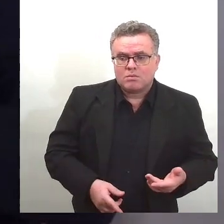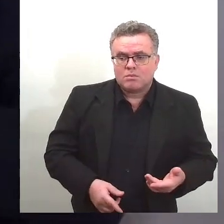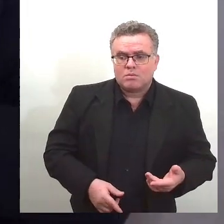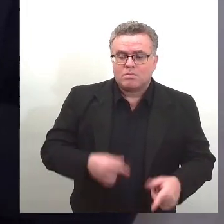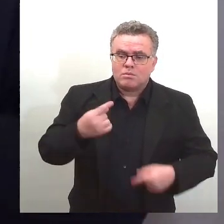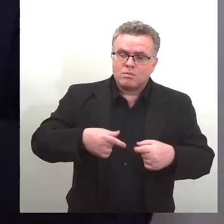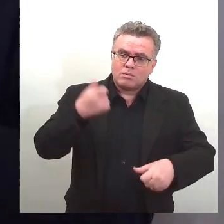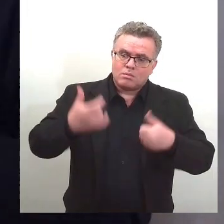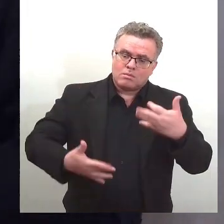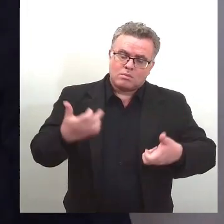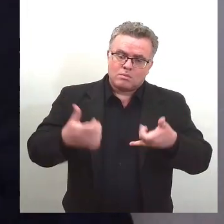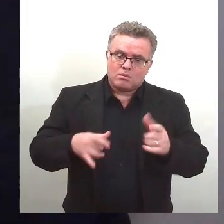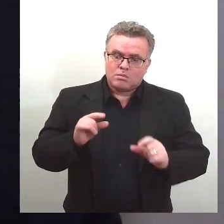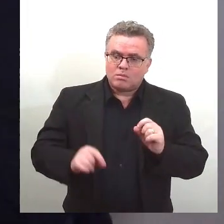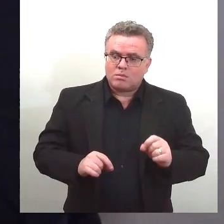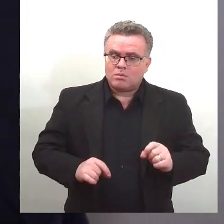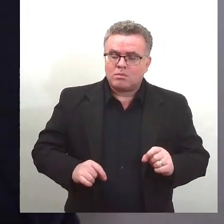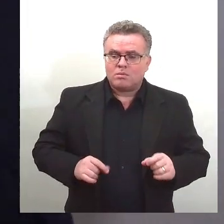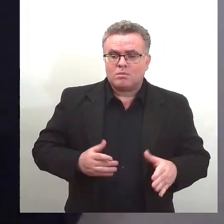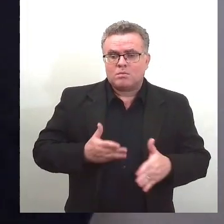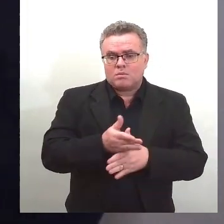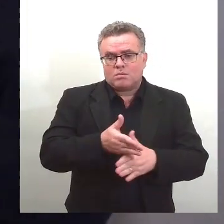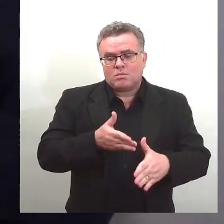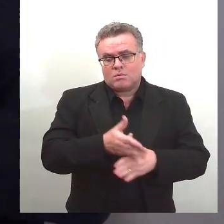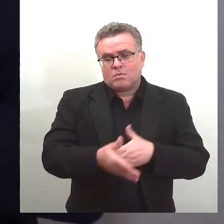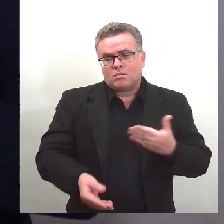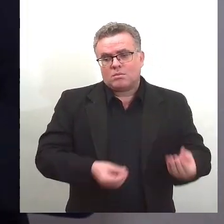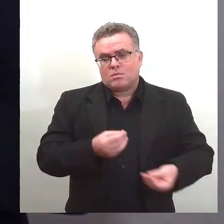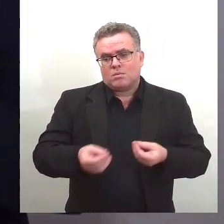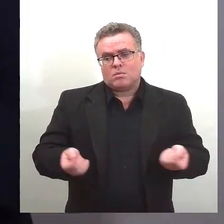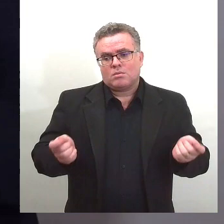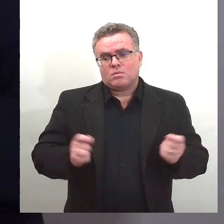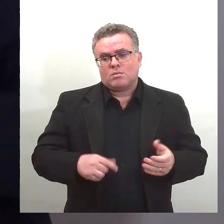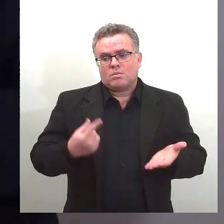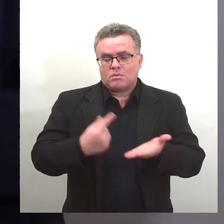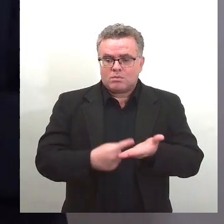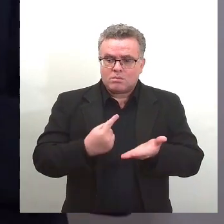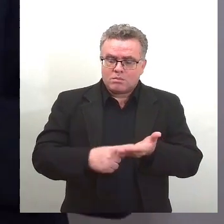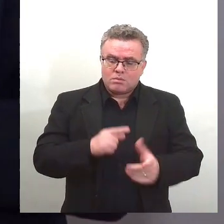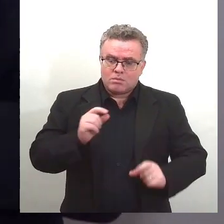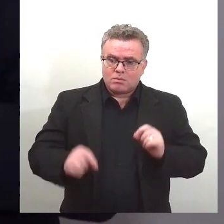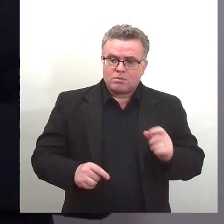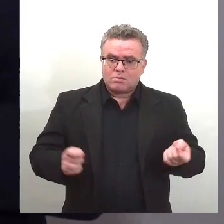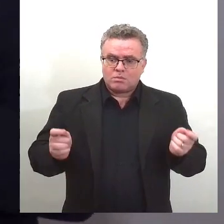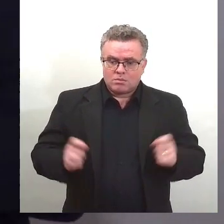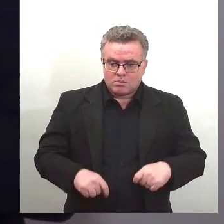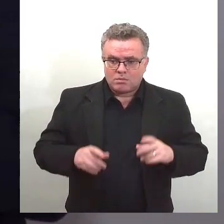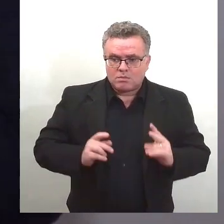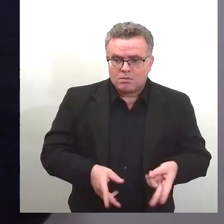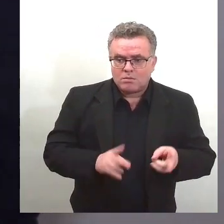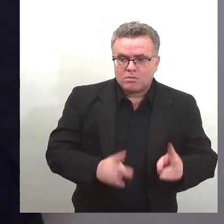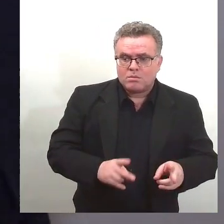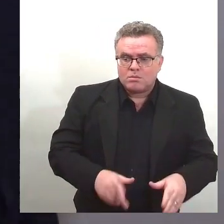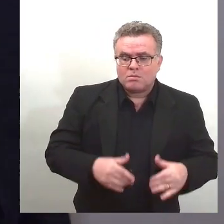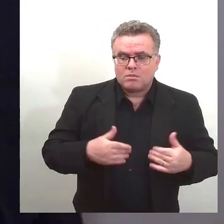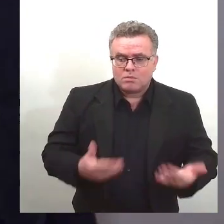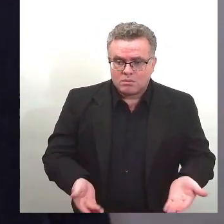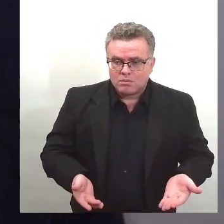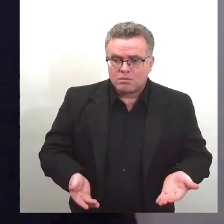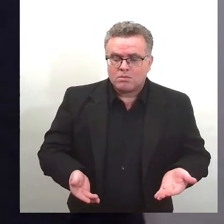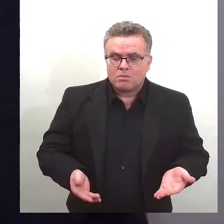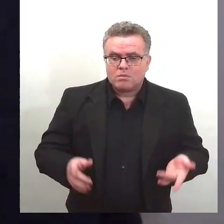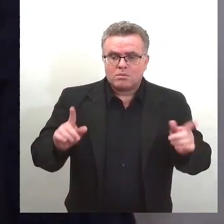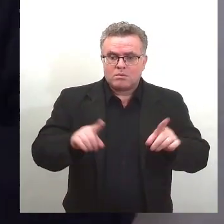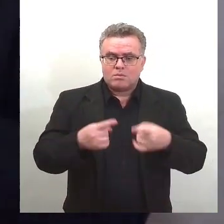uma deferência a um acordo que foi firmado durante uma das sessões plenárias aqui desta casa,